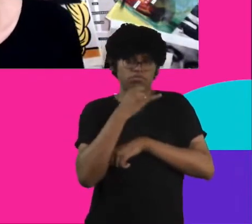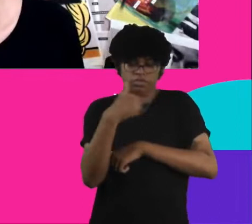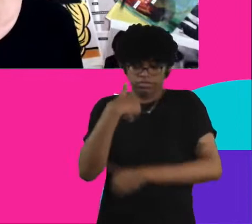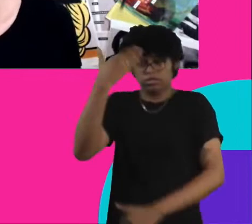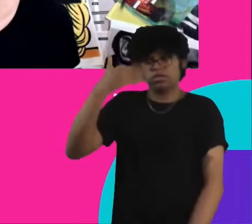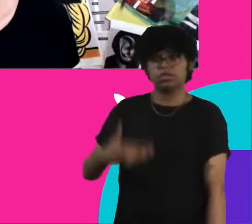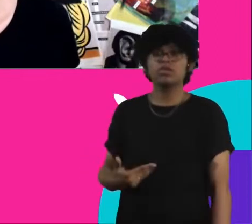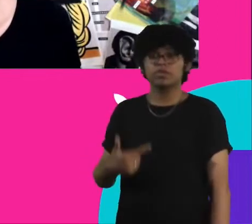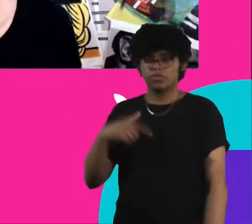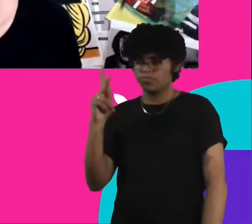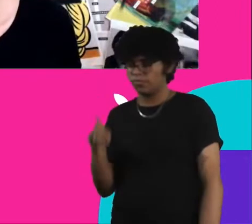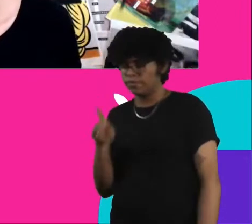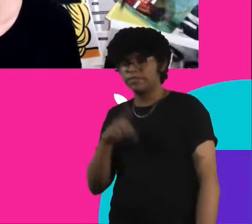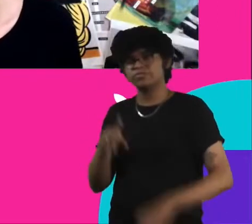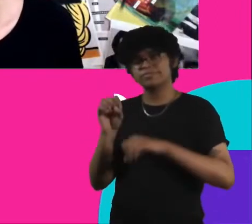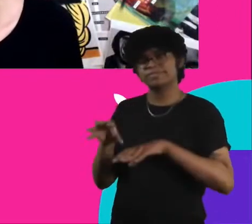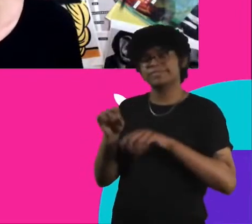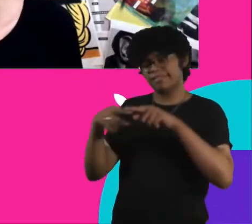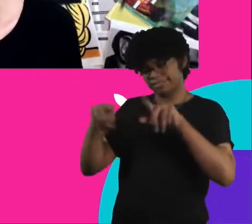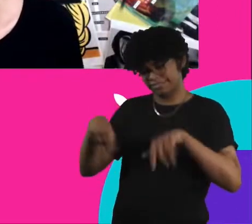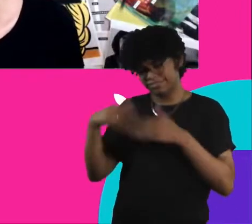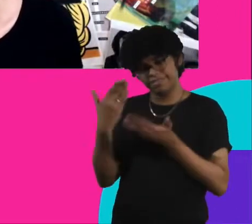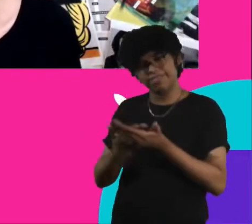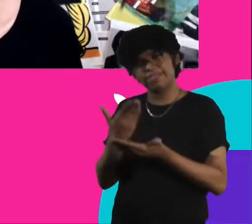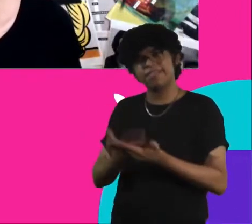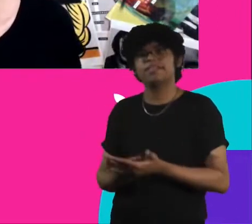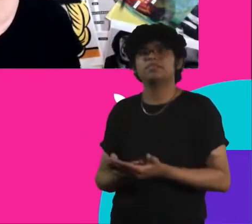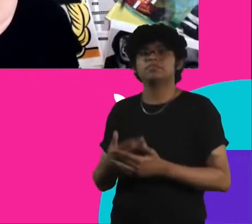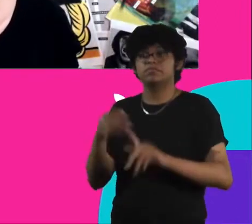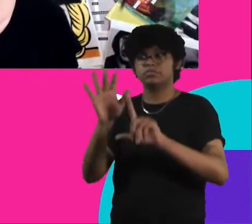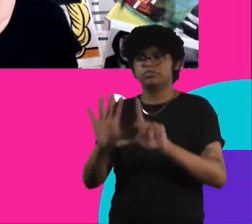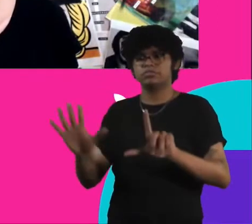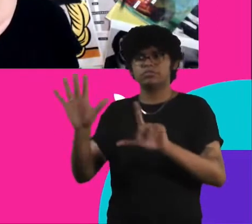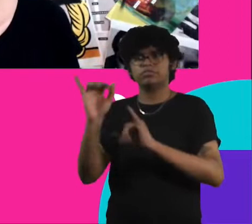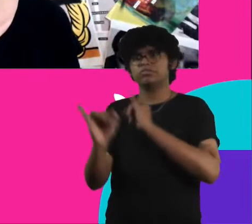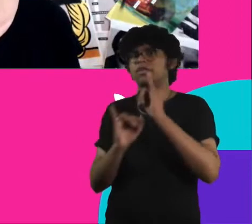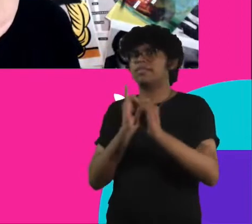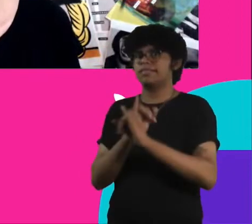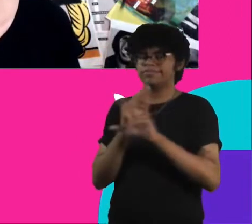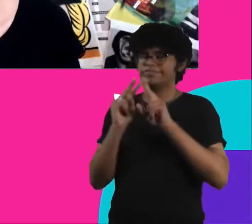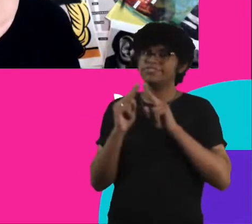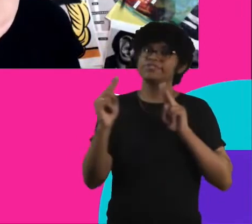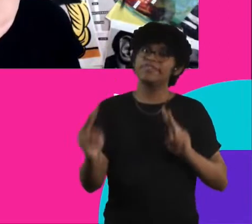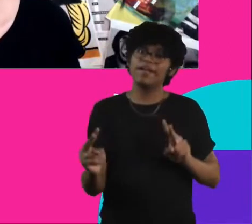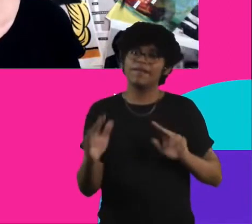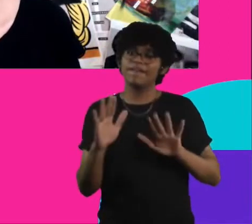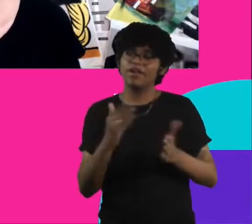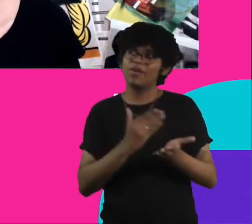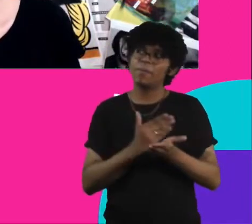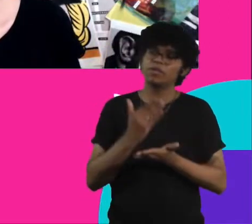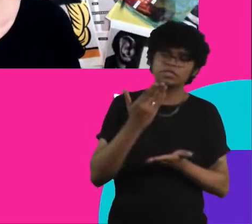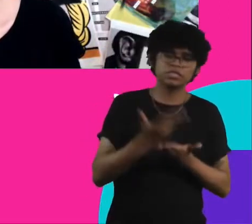fui professor de sala de aula, comecei a trabalhar em plataforma de internet dando aula, mas eu comecei a estudar